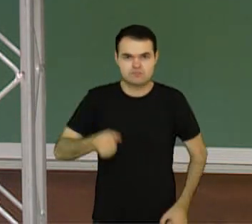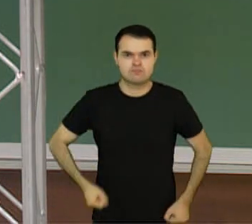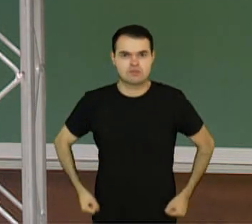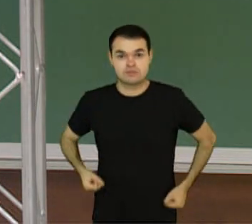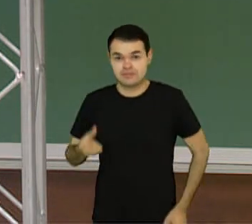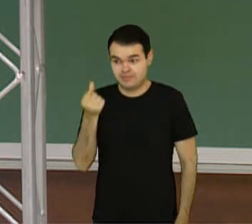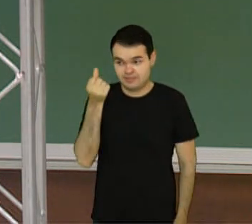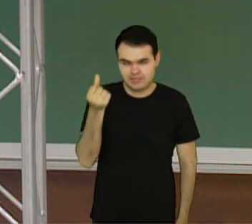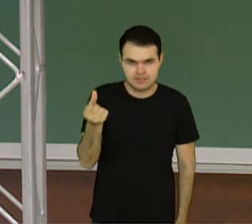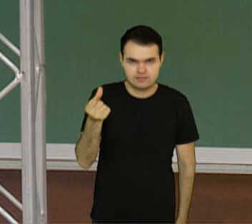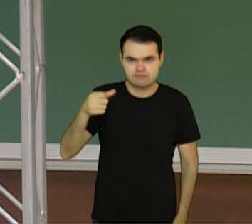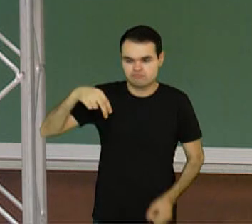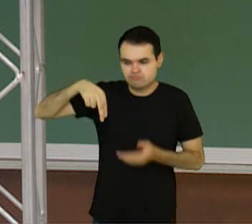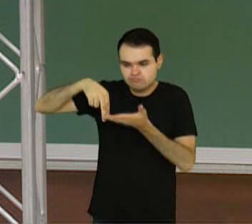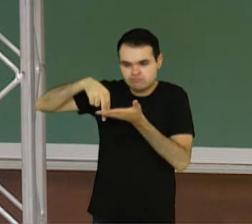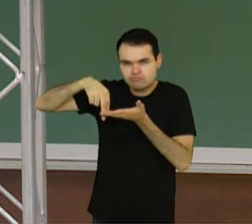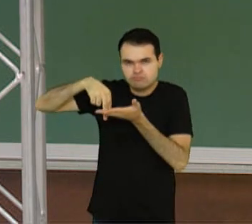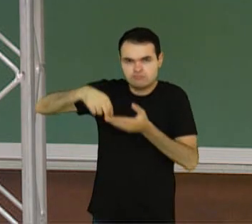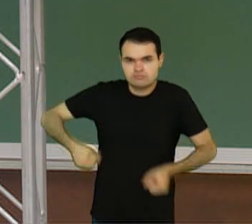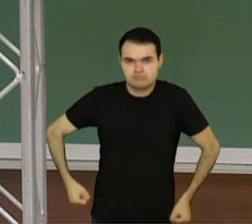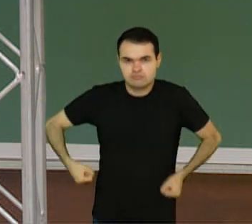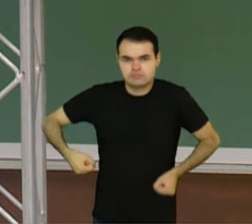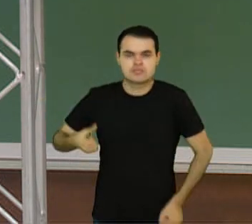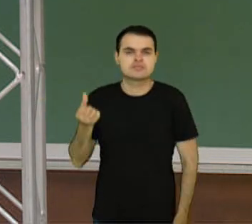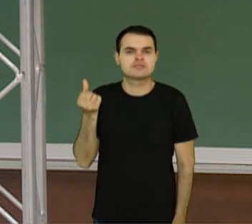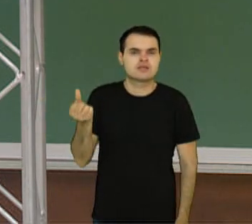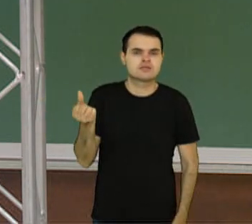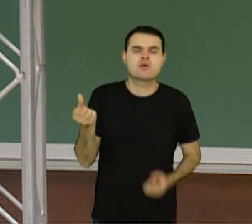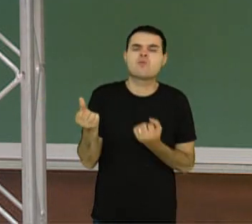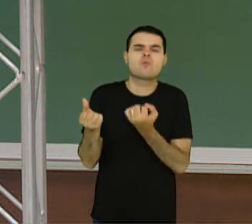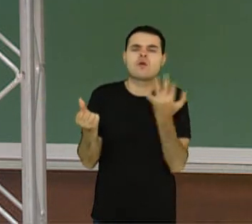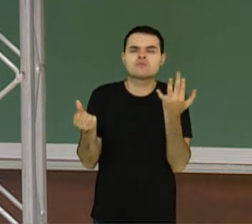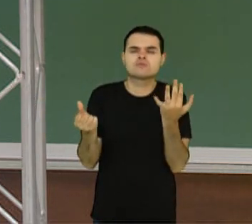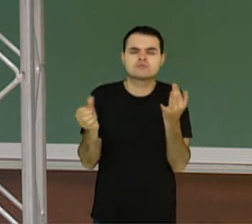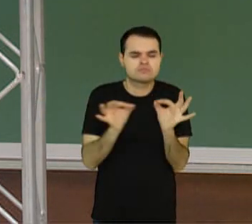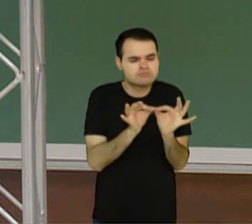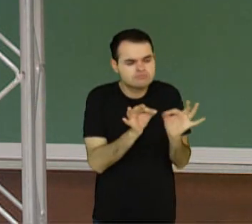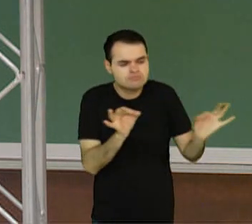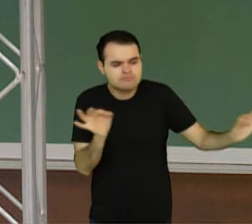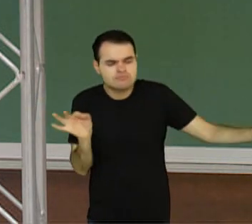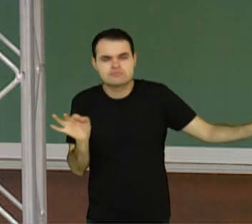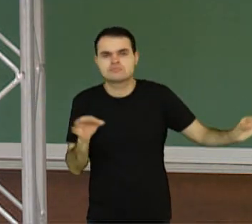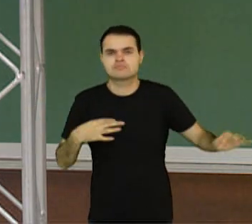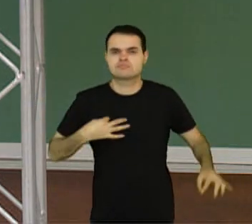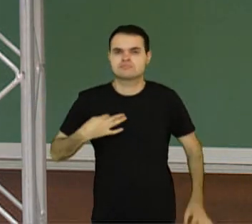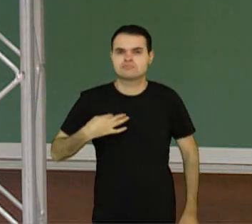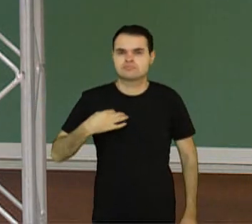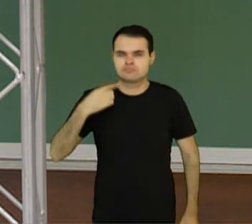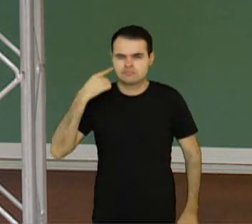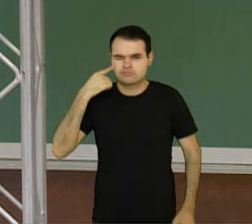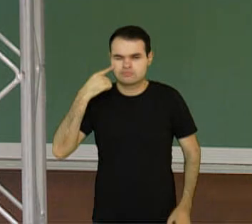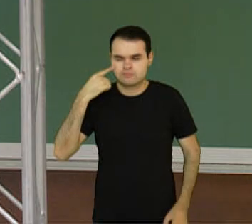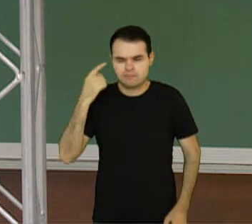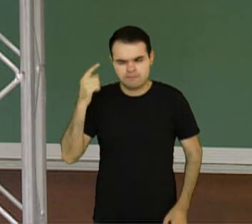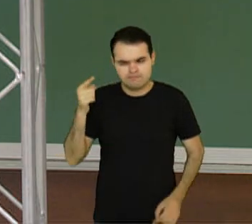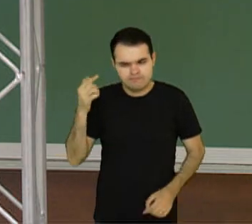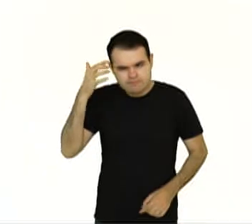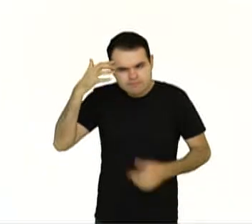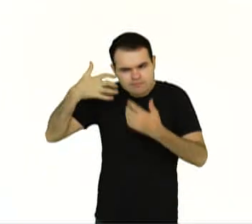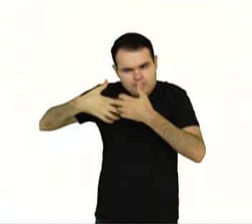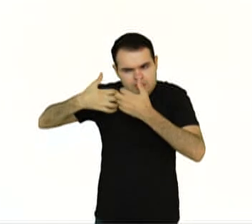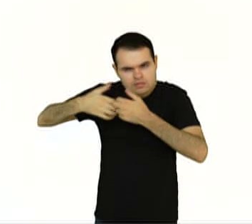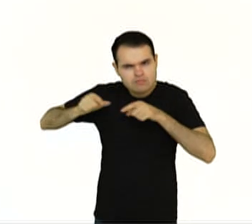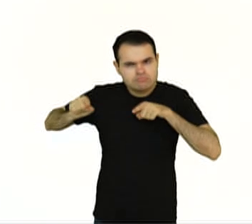são 6, quanto de tecido ela vai precisar. Então acompanhem esse raciocínio.